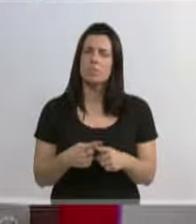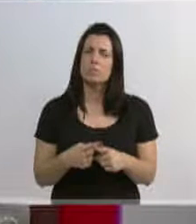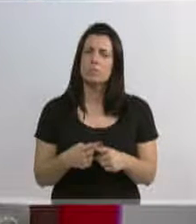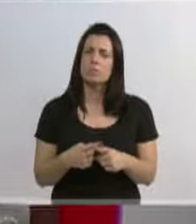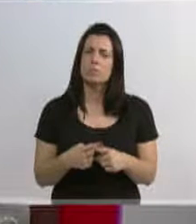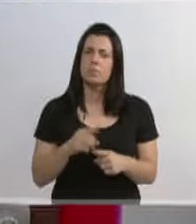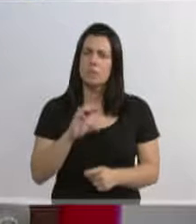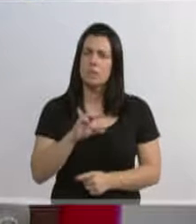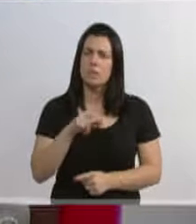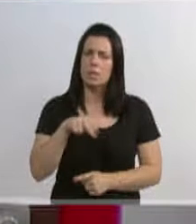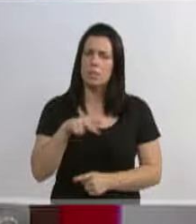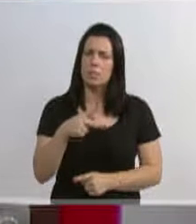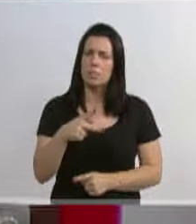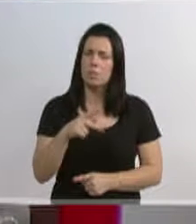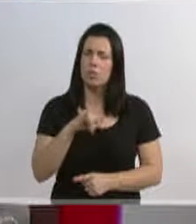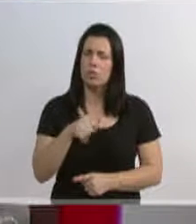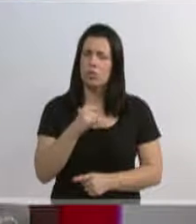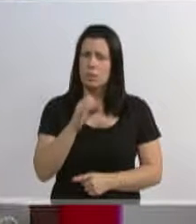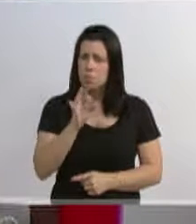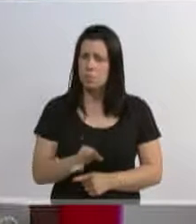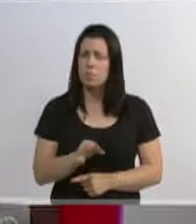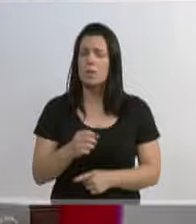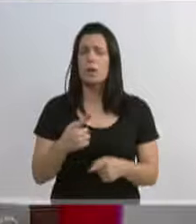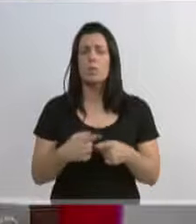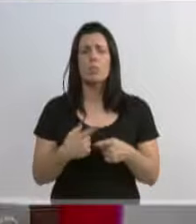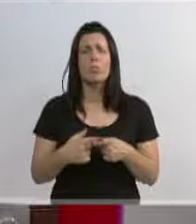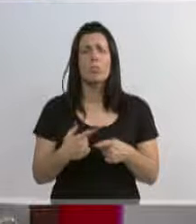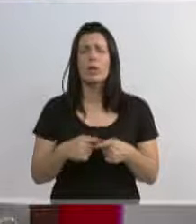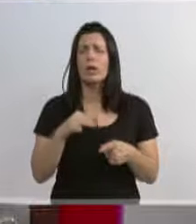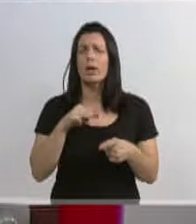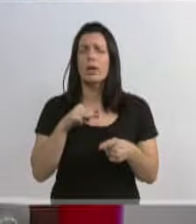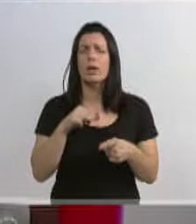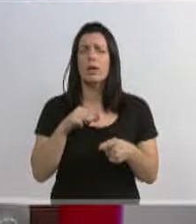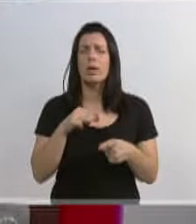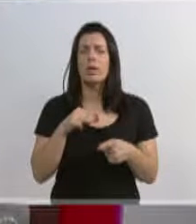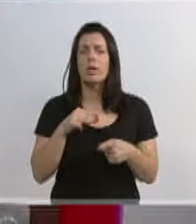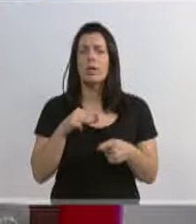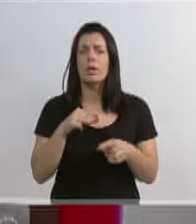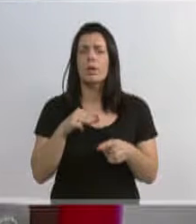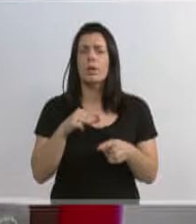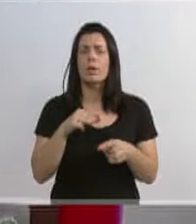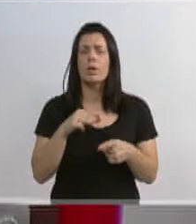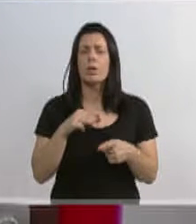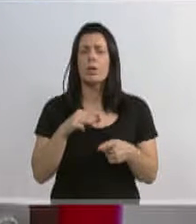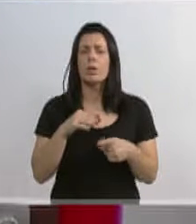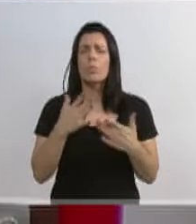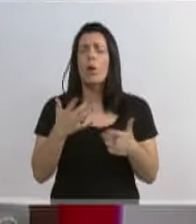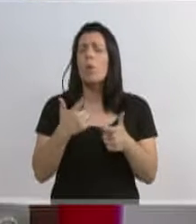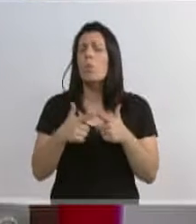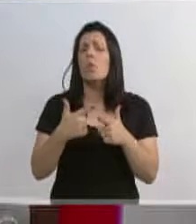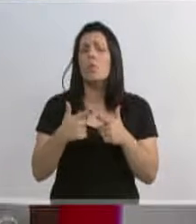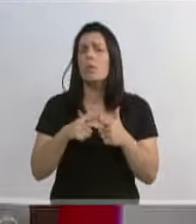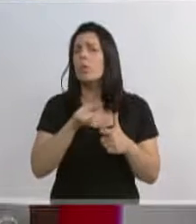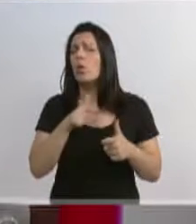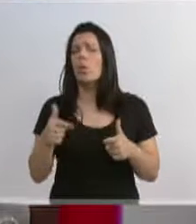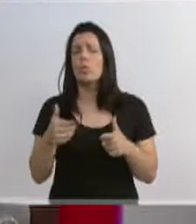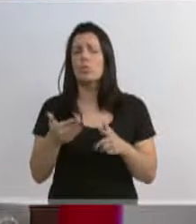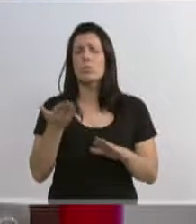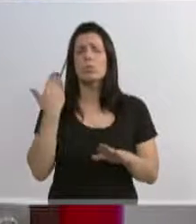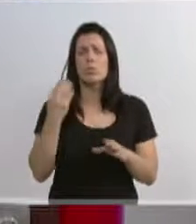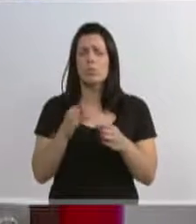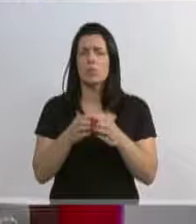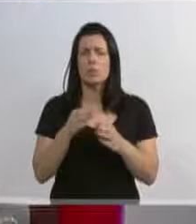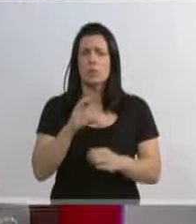com o devido CNPJ, qual o motivo, né, desse encaminhamento por parte do outro CNPJ? Ele teria direito de requerer isso ou